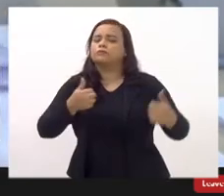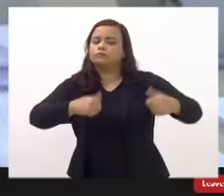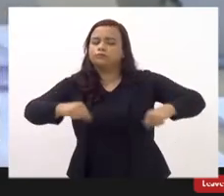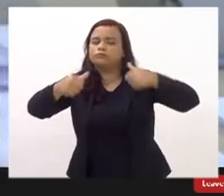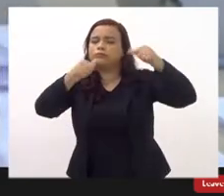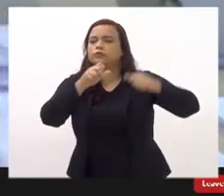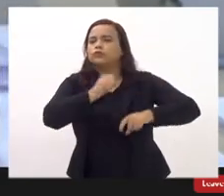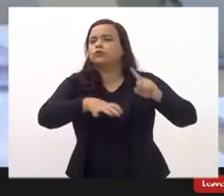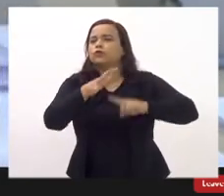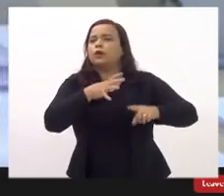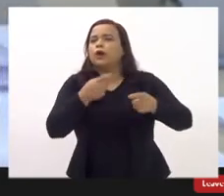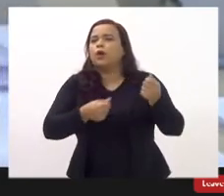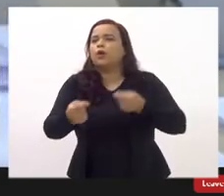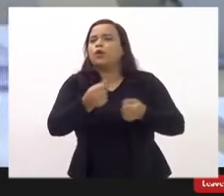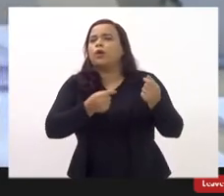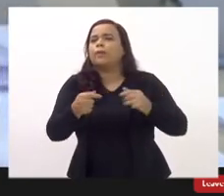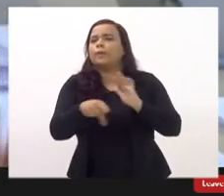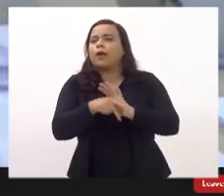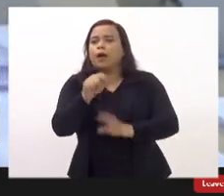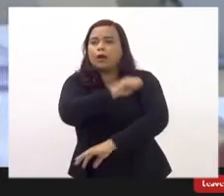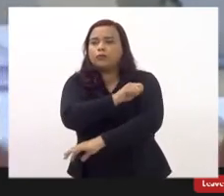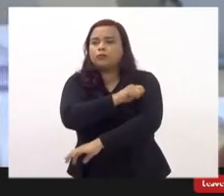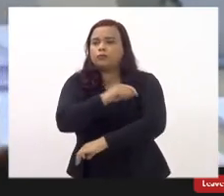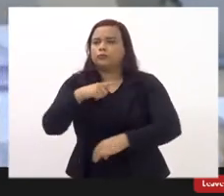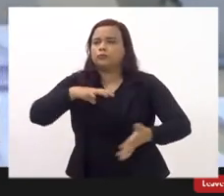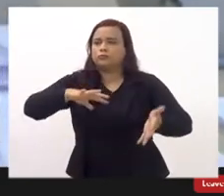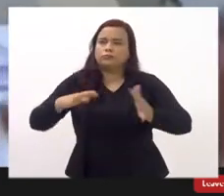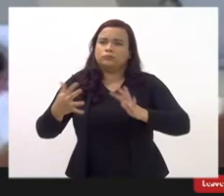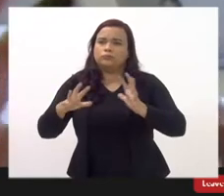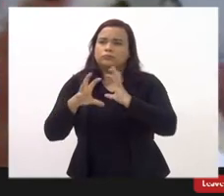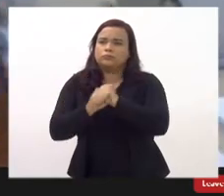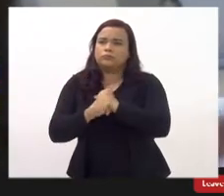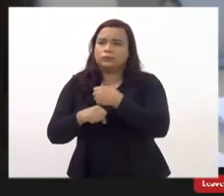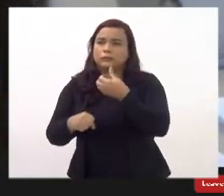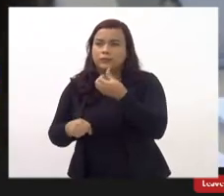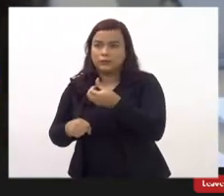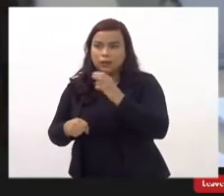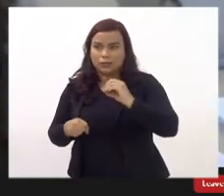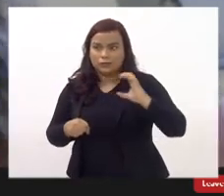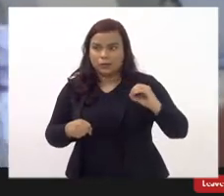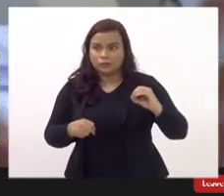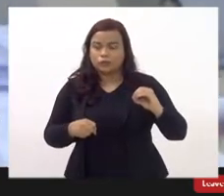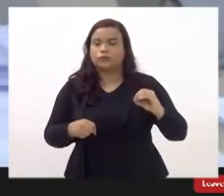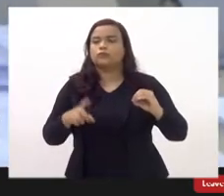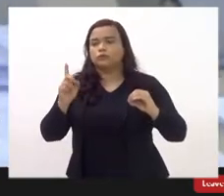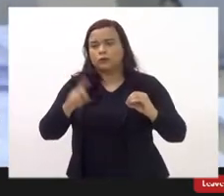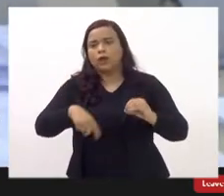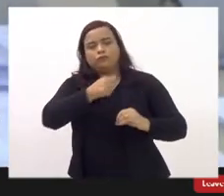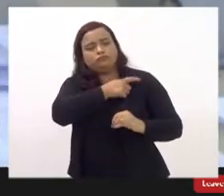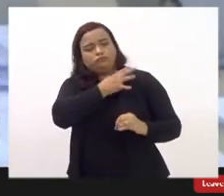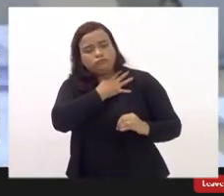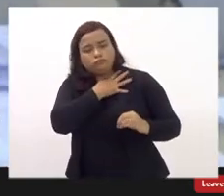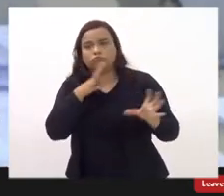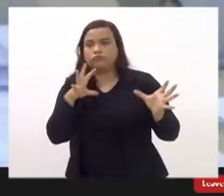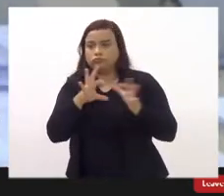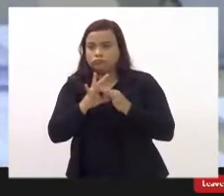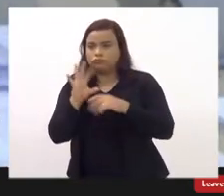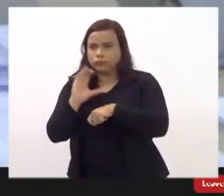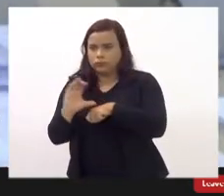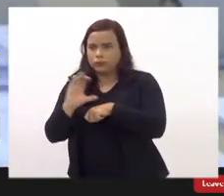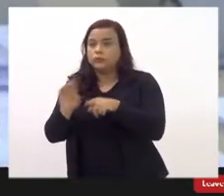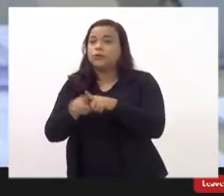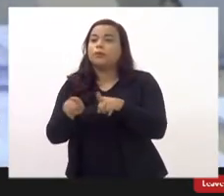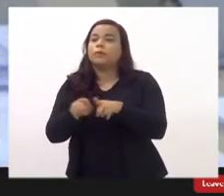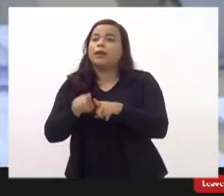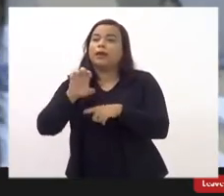mais ou menos em torno de 600, se eu juntar ensino médio integrado e educação de jovens e adultos. A